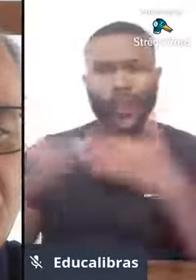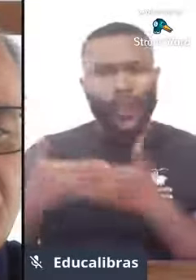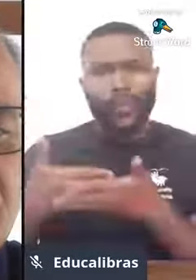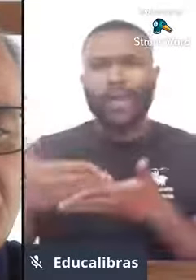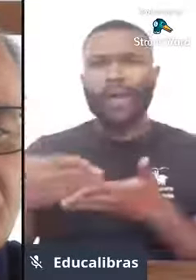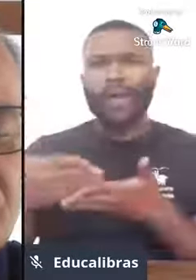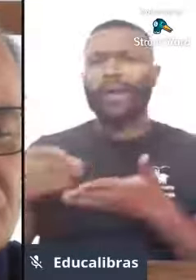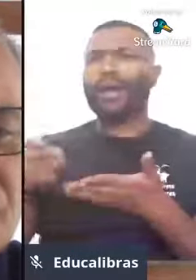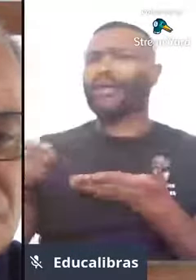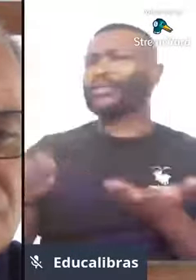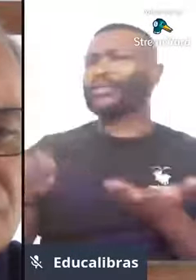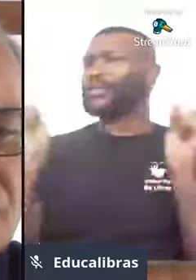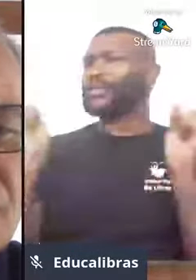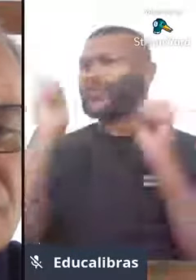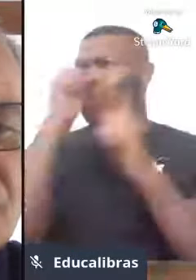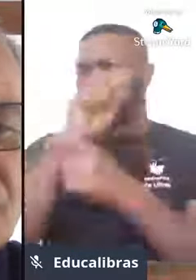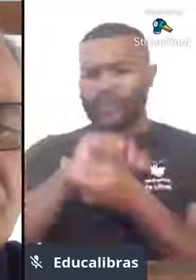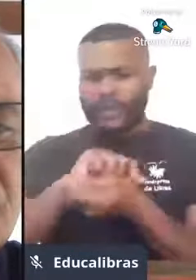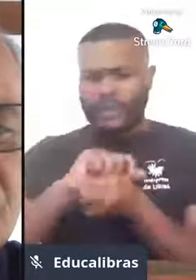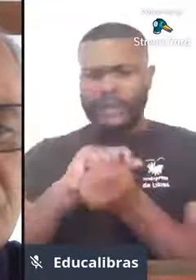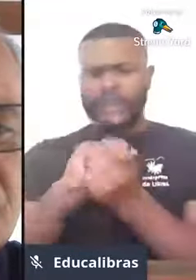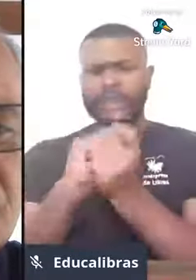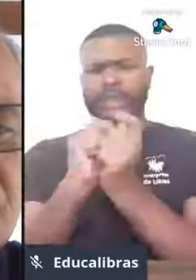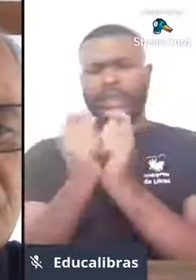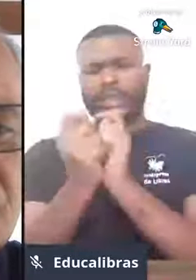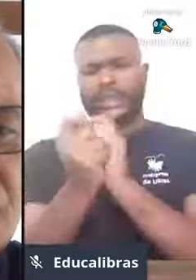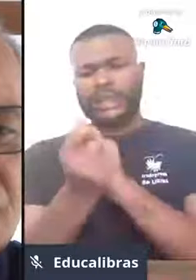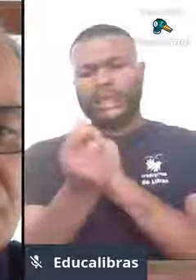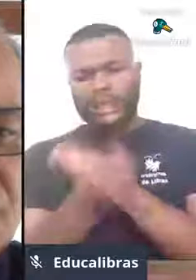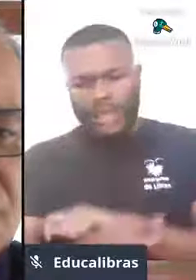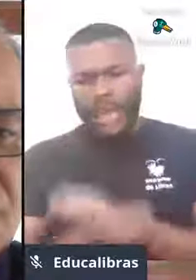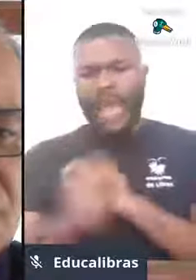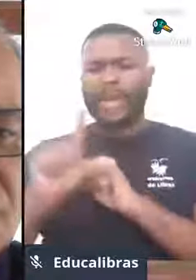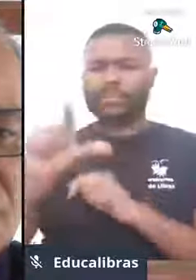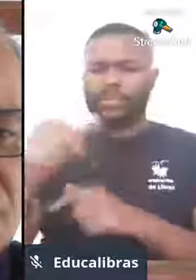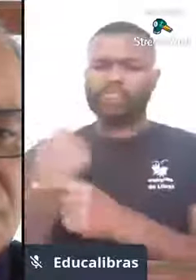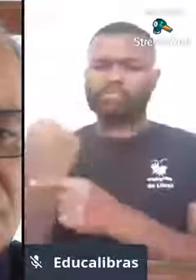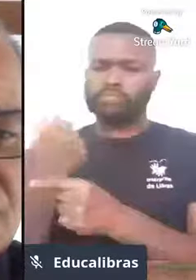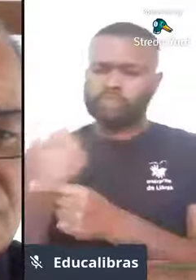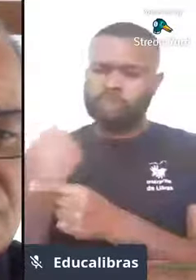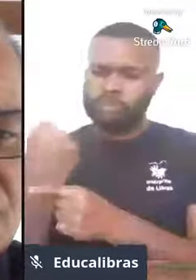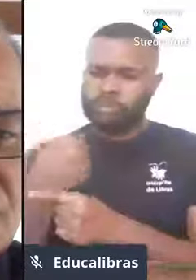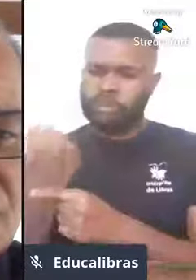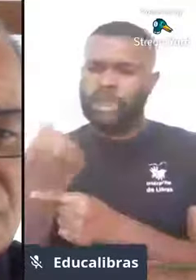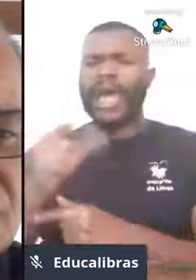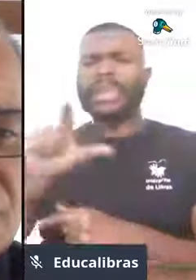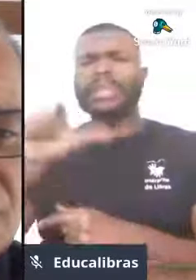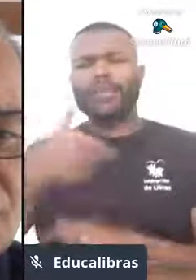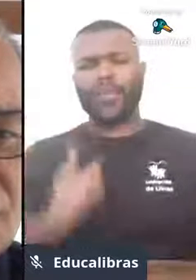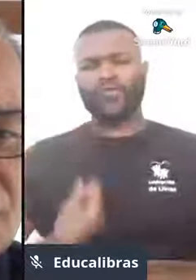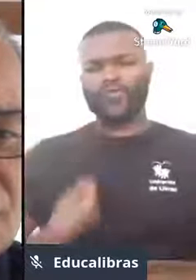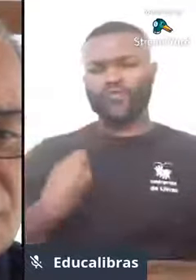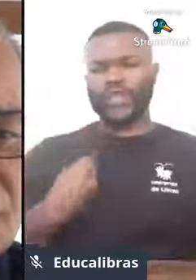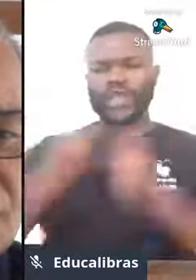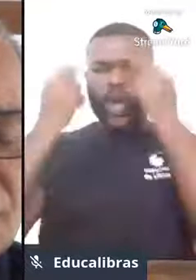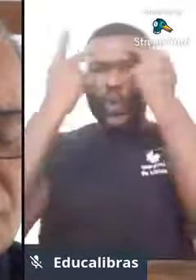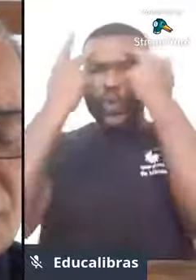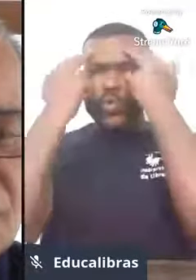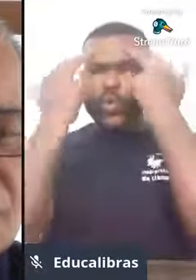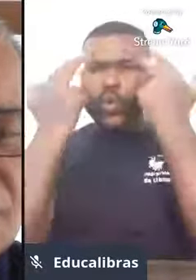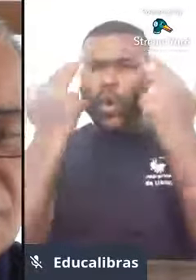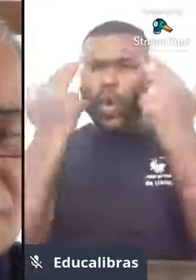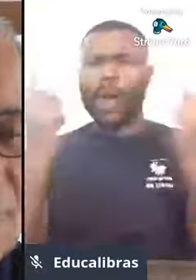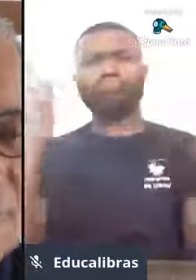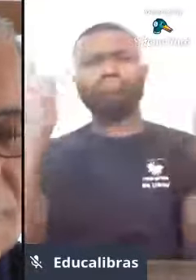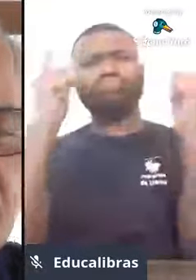dificuldade em se adaptar, em fazer reabilitação, em voltar à vida normal, né? Quando que